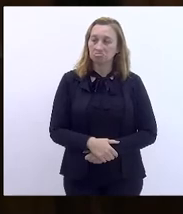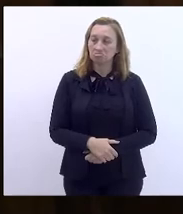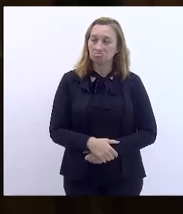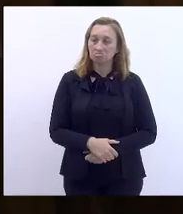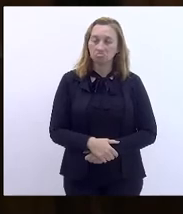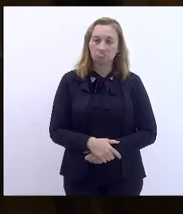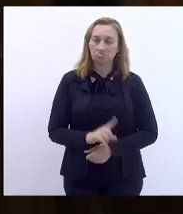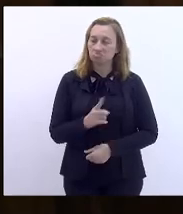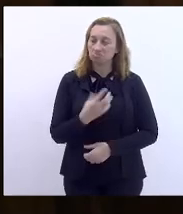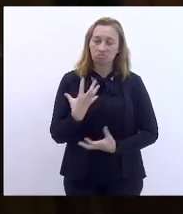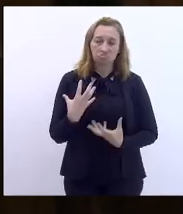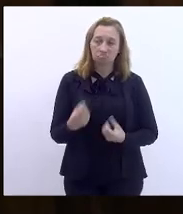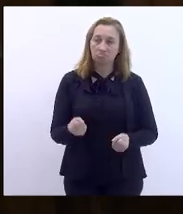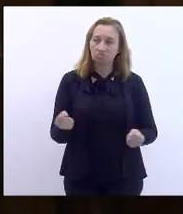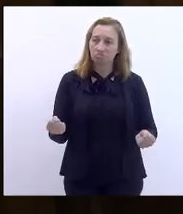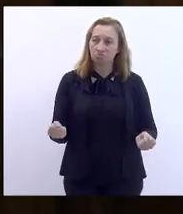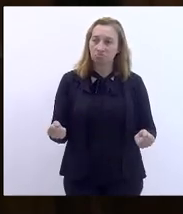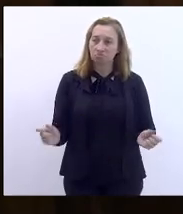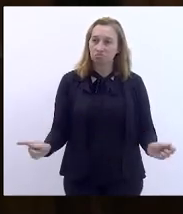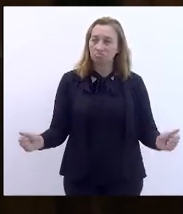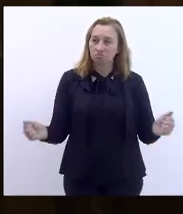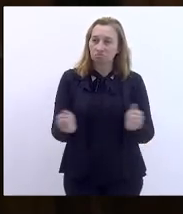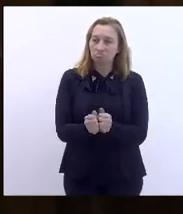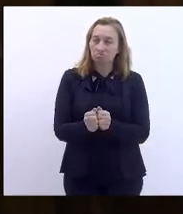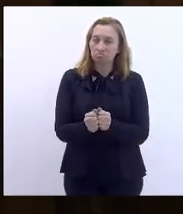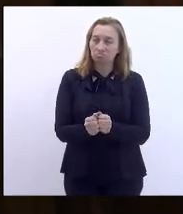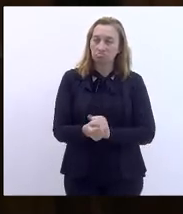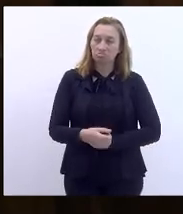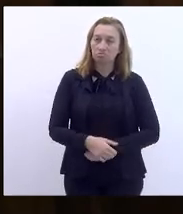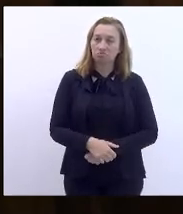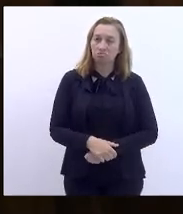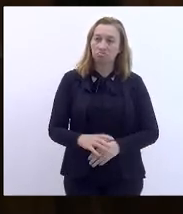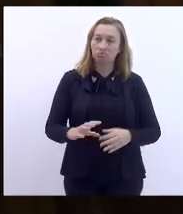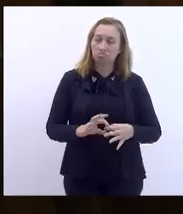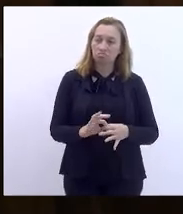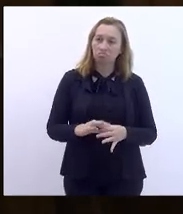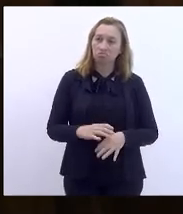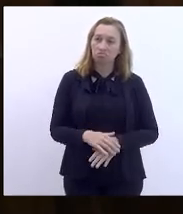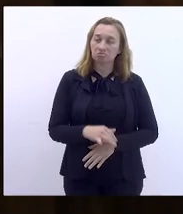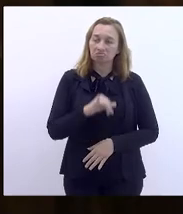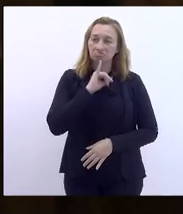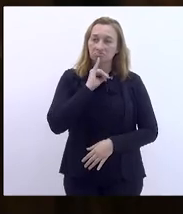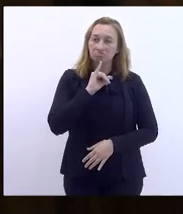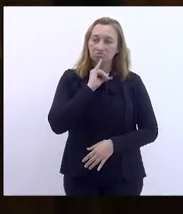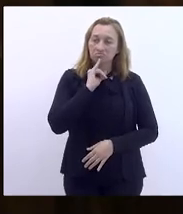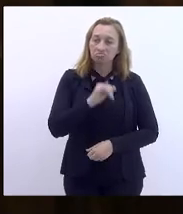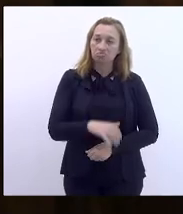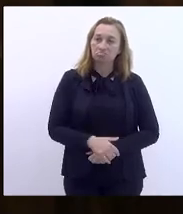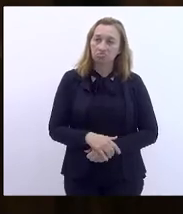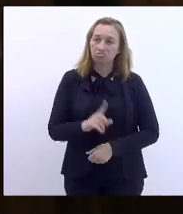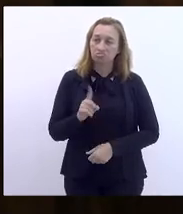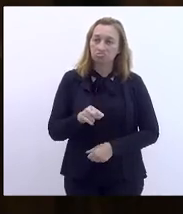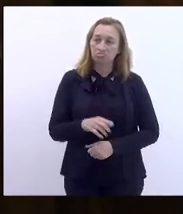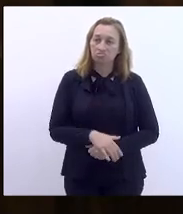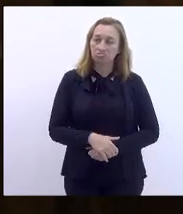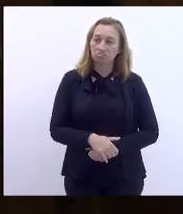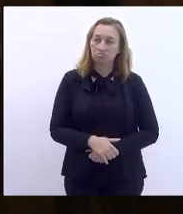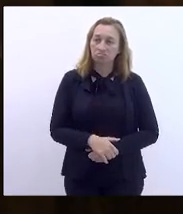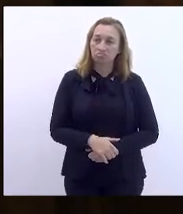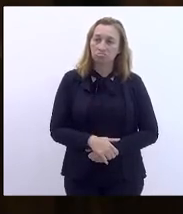não recomendo esse casamento a ninguém e infelizmente é isso